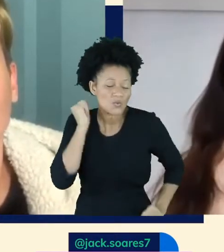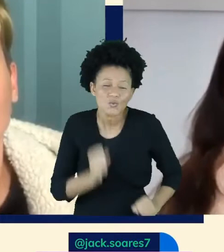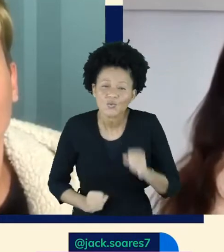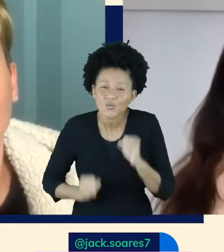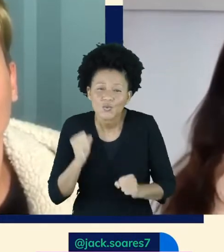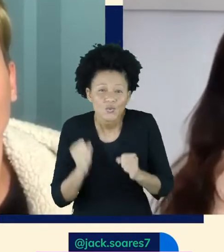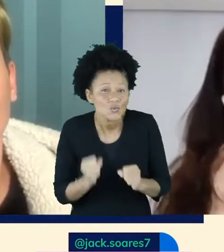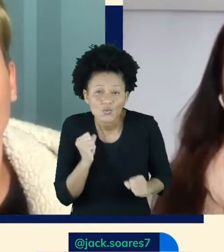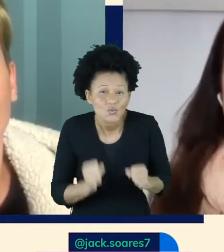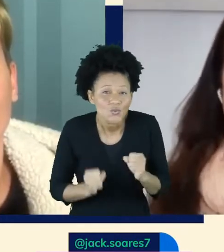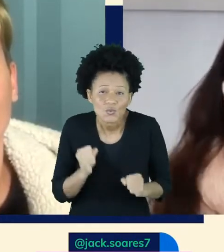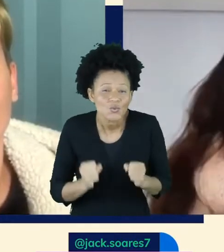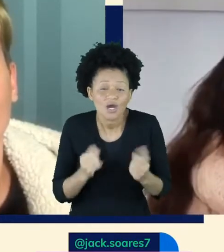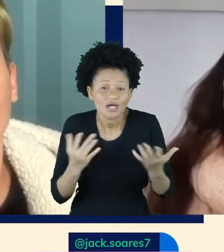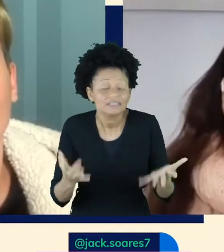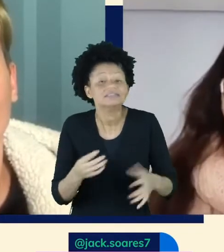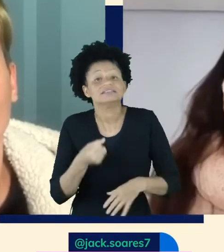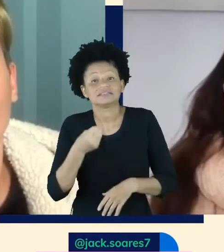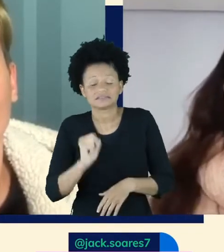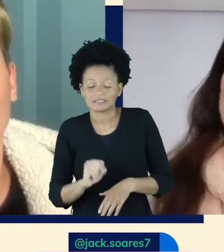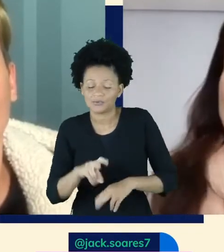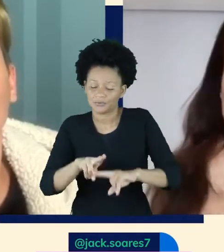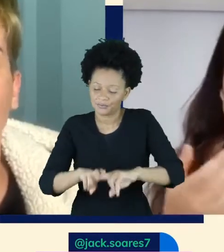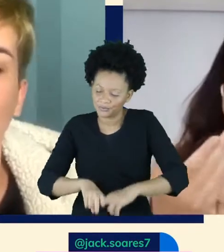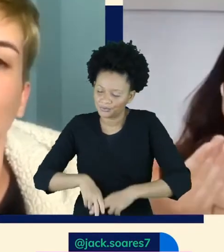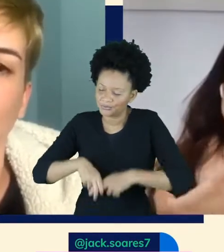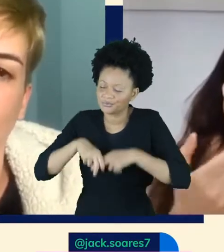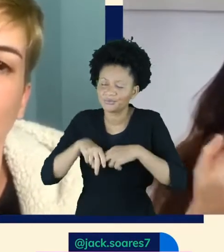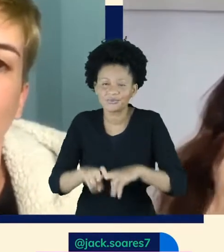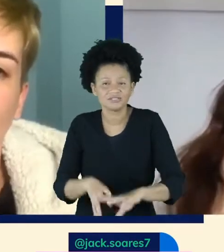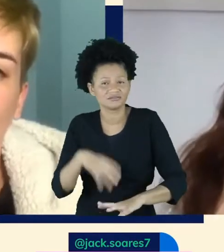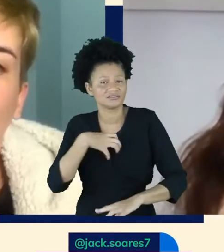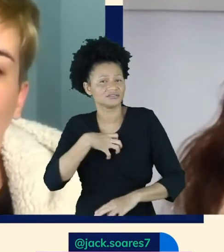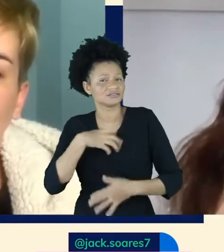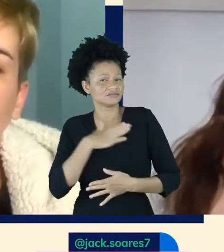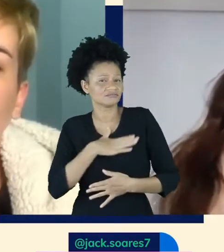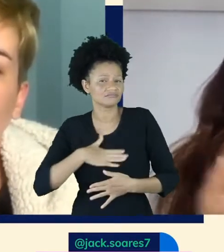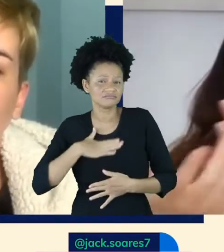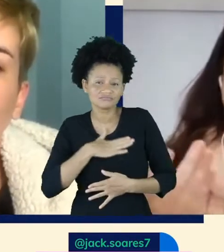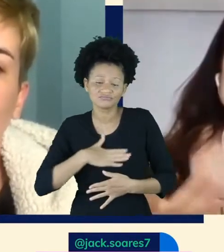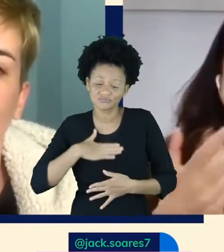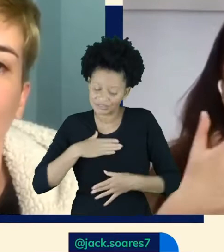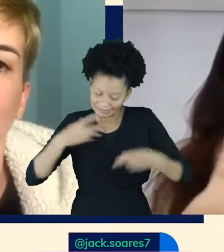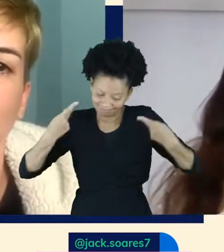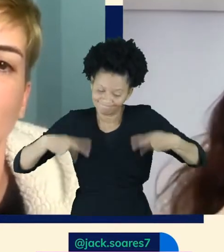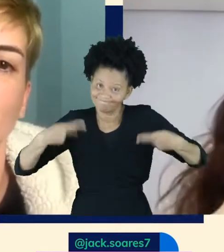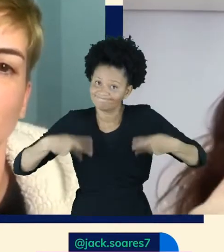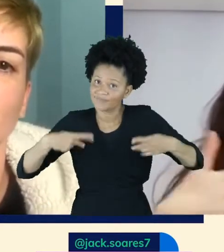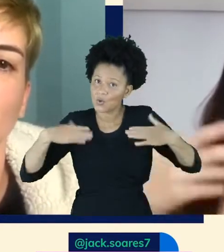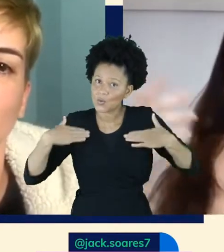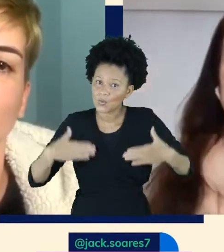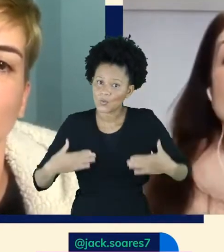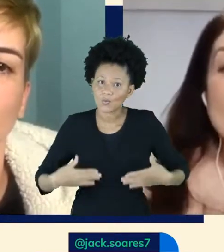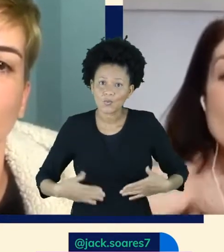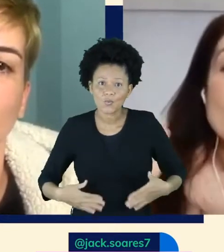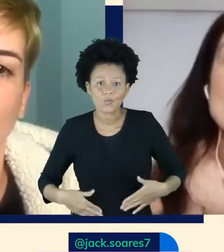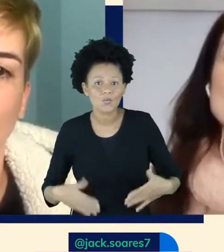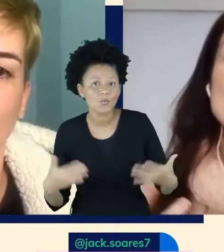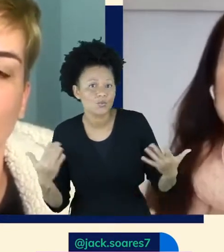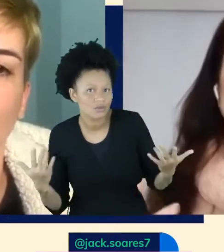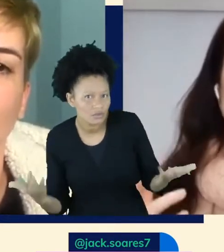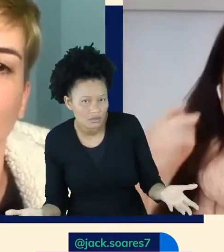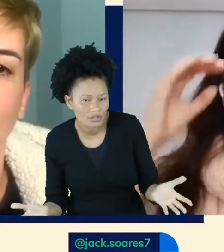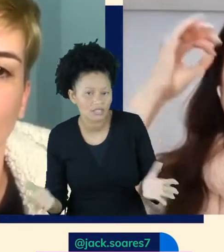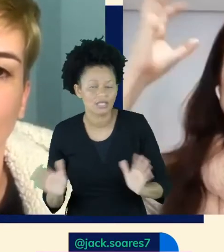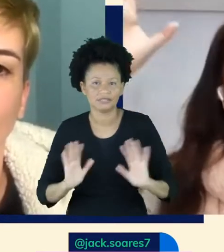no balancinho, muitas vezes ela vai sentir uma sensação de prazer. E isso é fisiológico, não tem a conotação da